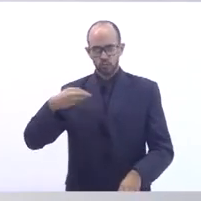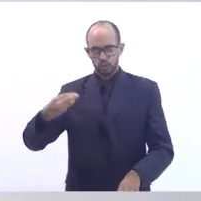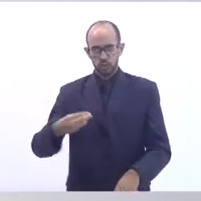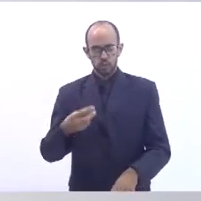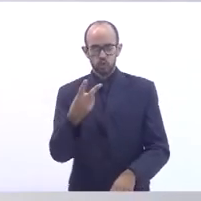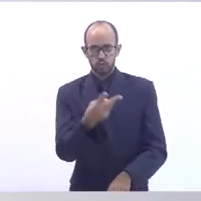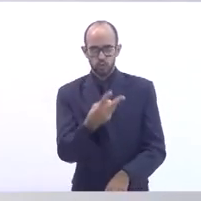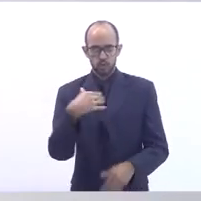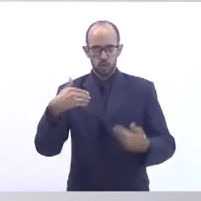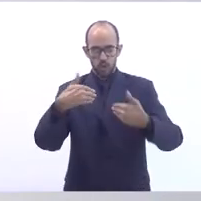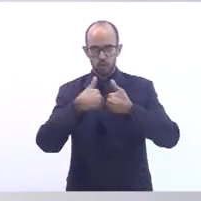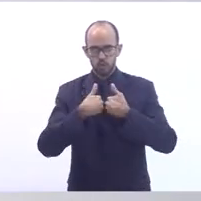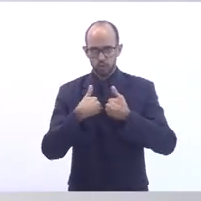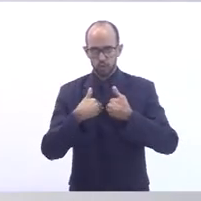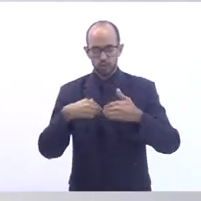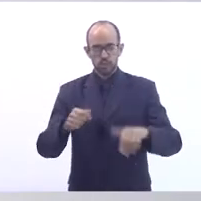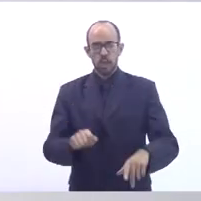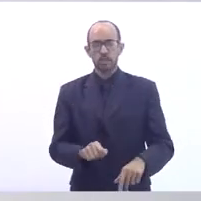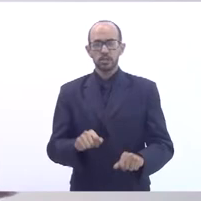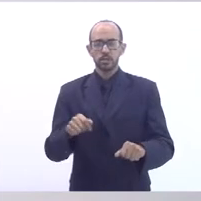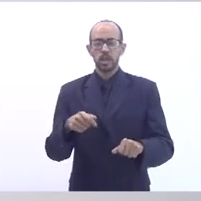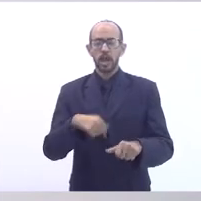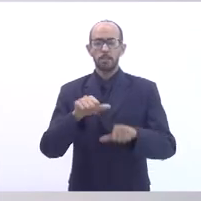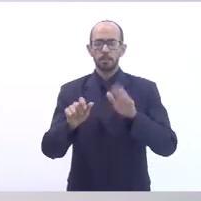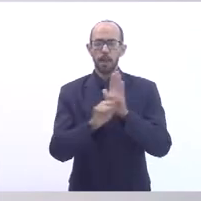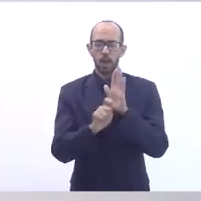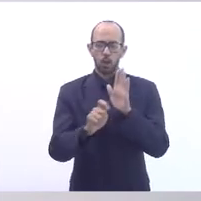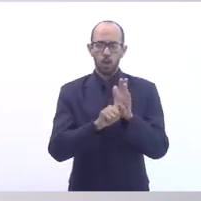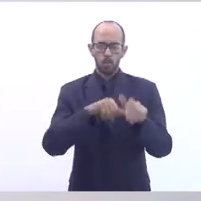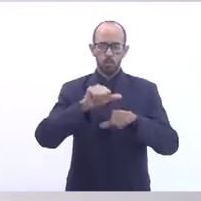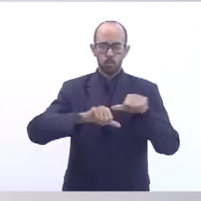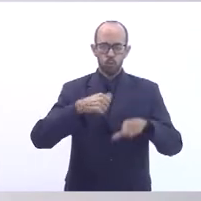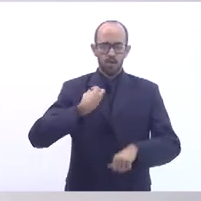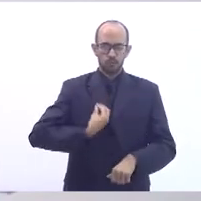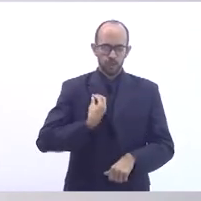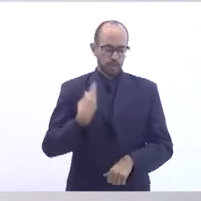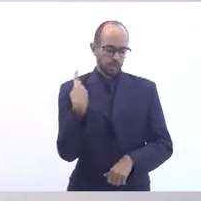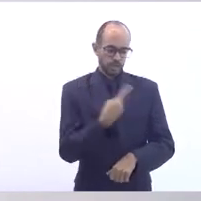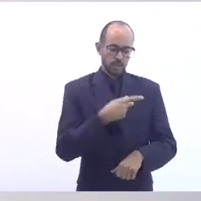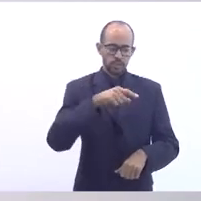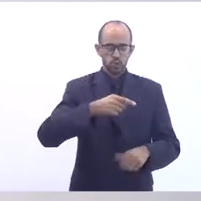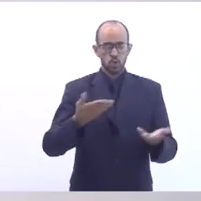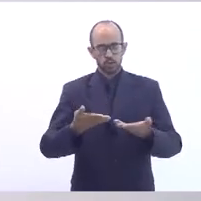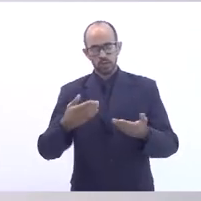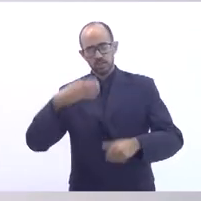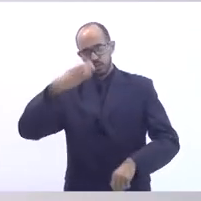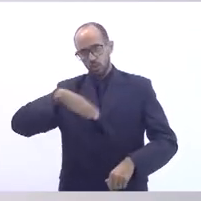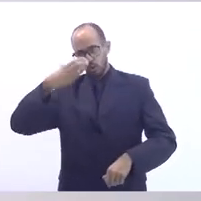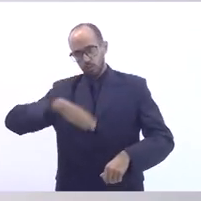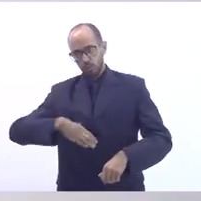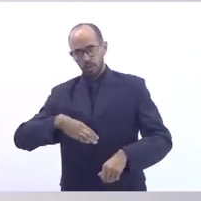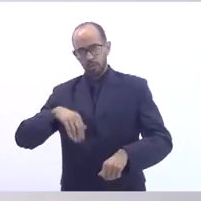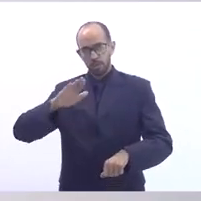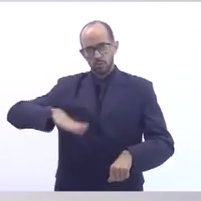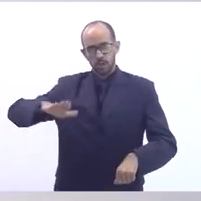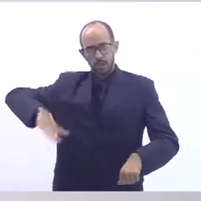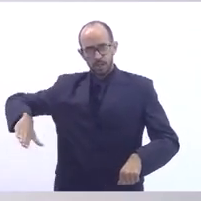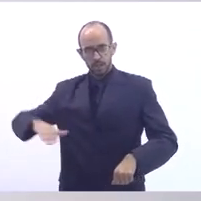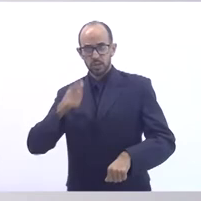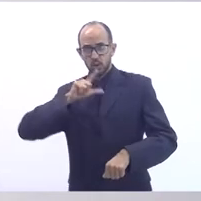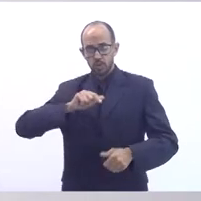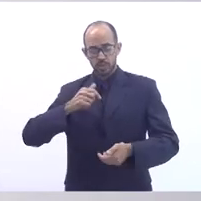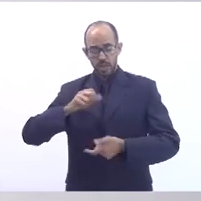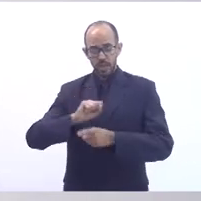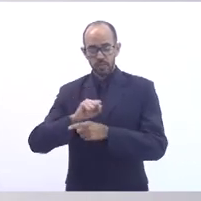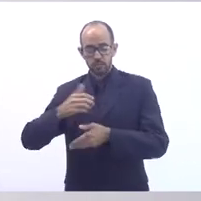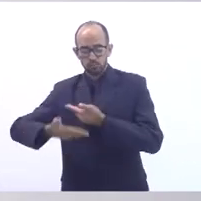são autistas e a maconha fez uma revolução na vida deles que hoje eles se comportam como uma criança normal consegue se socializar